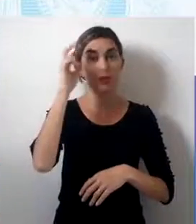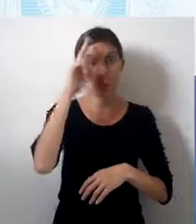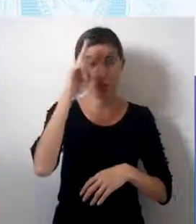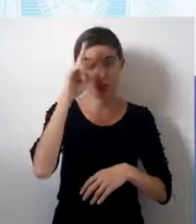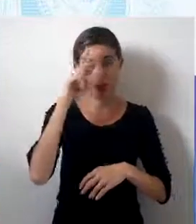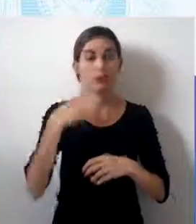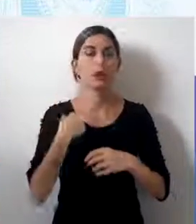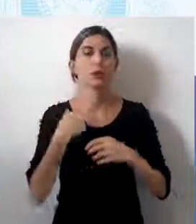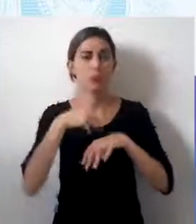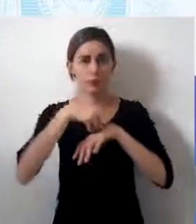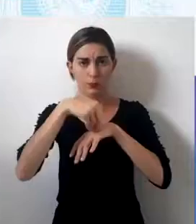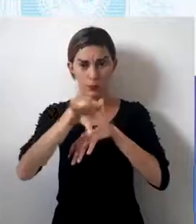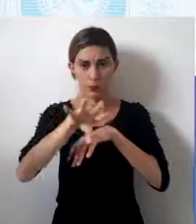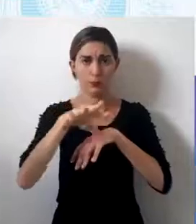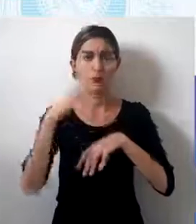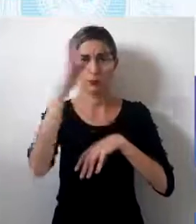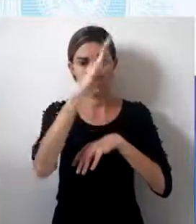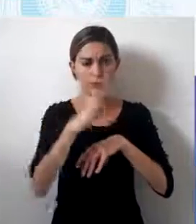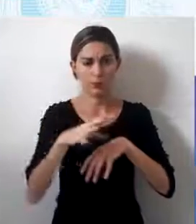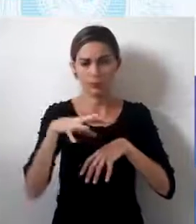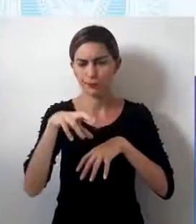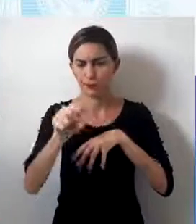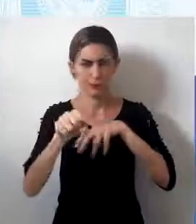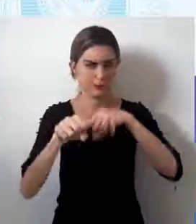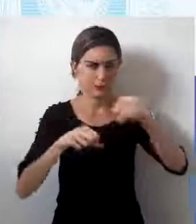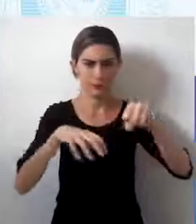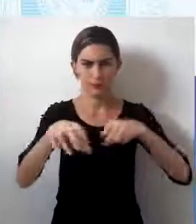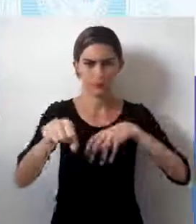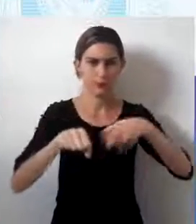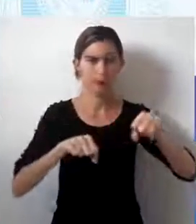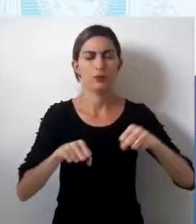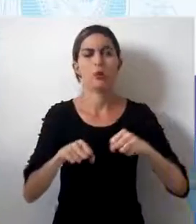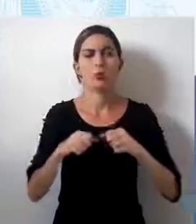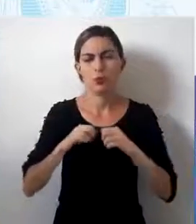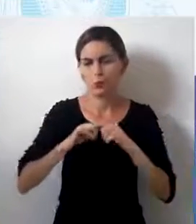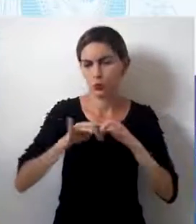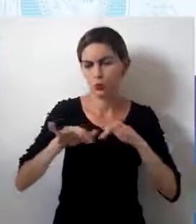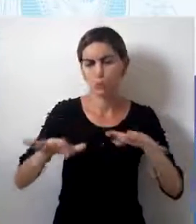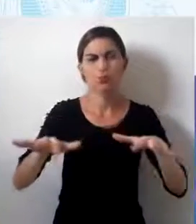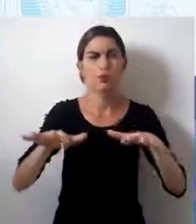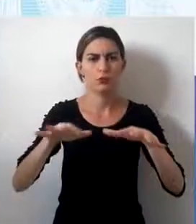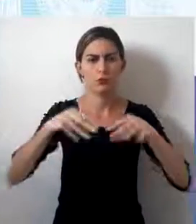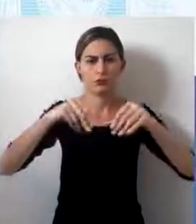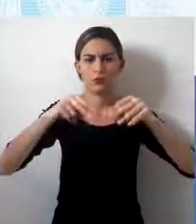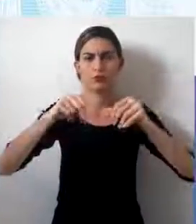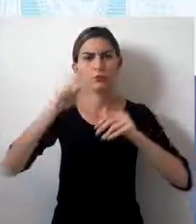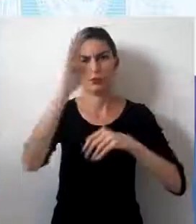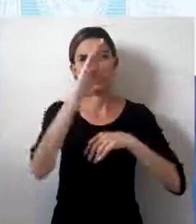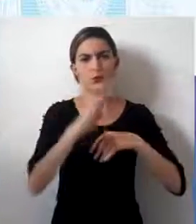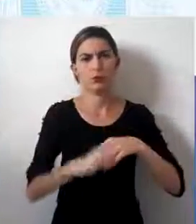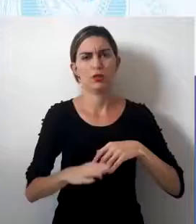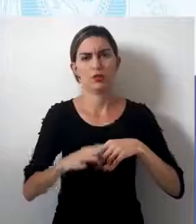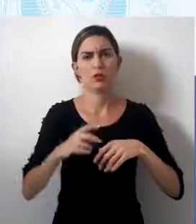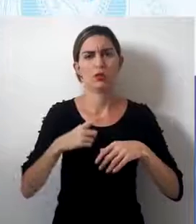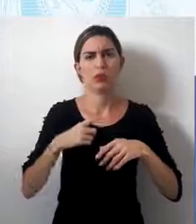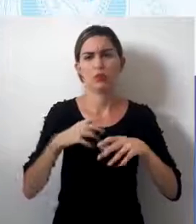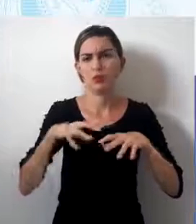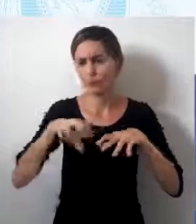importante frisar que o Brasil foi ocupado, o território brasileiro ele